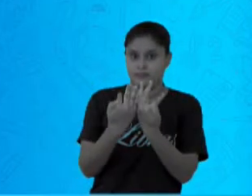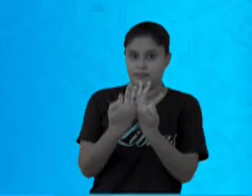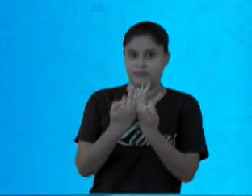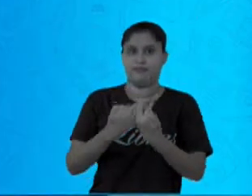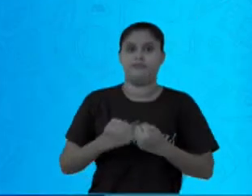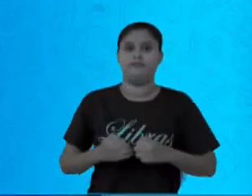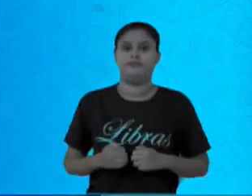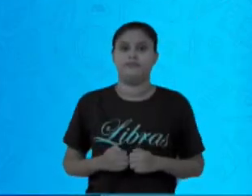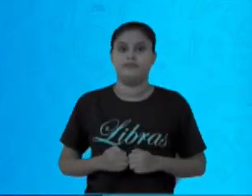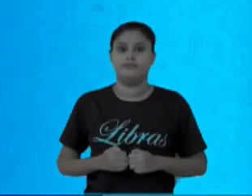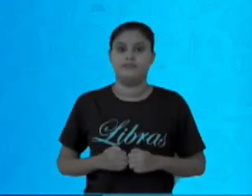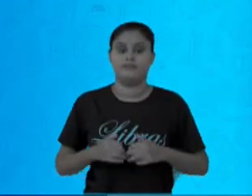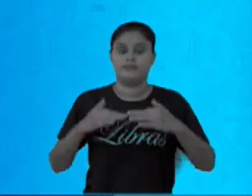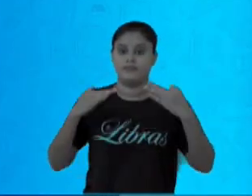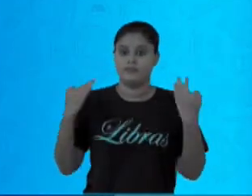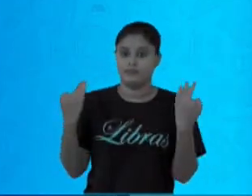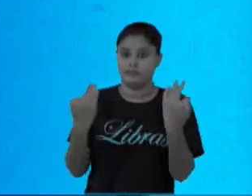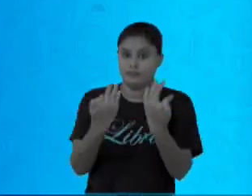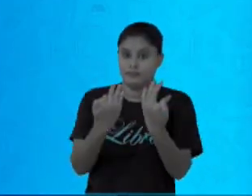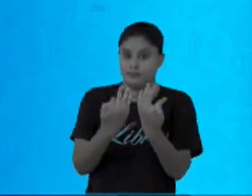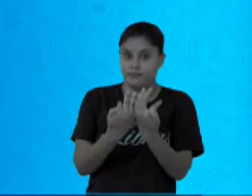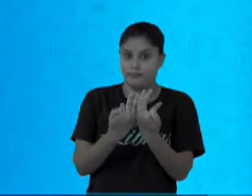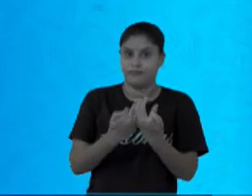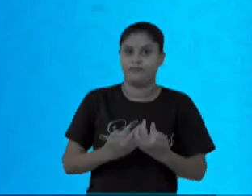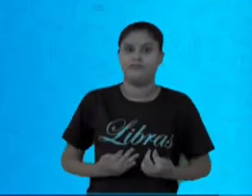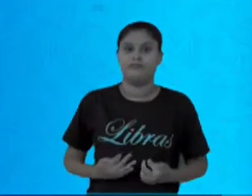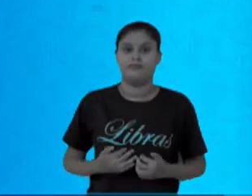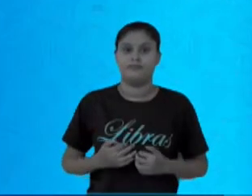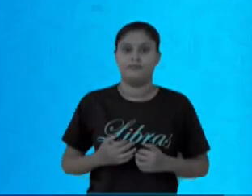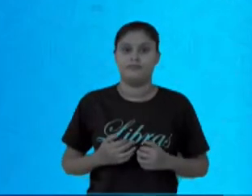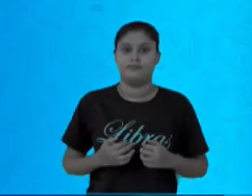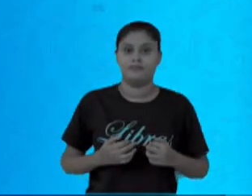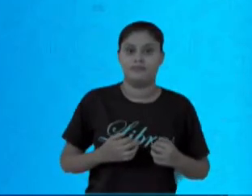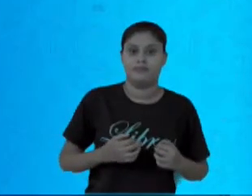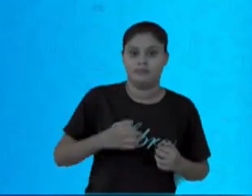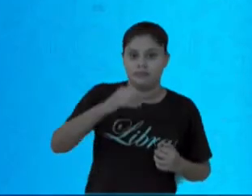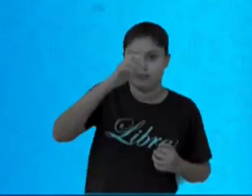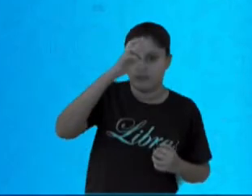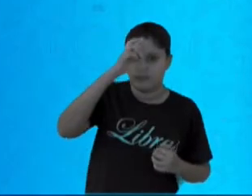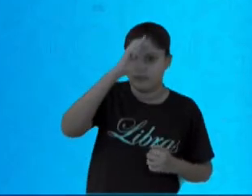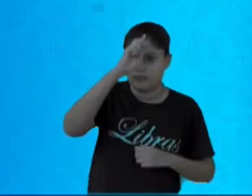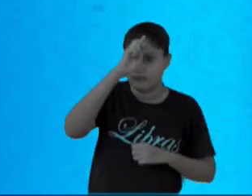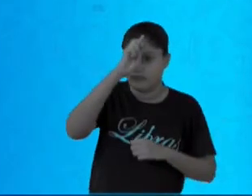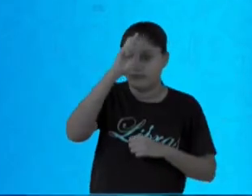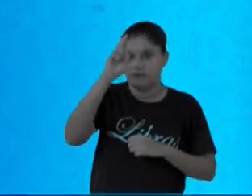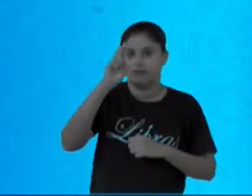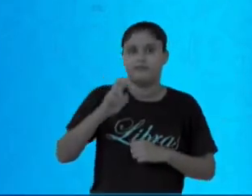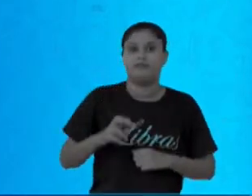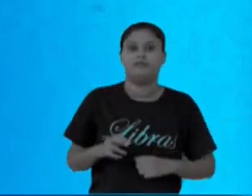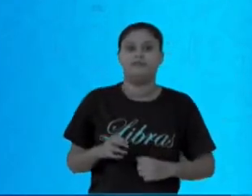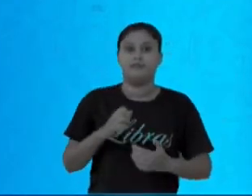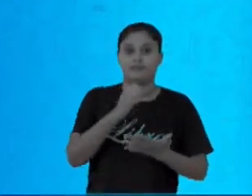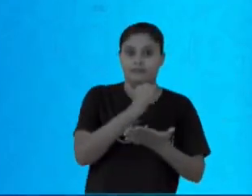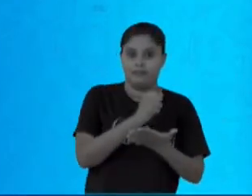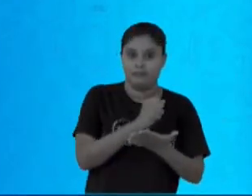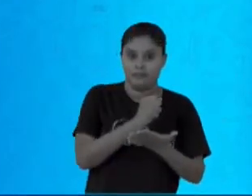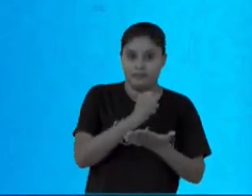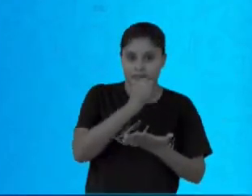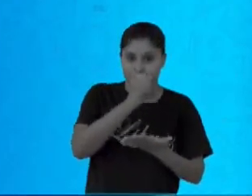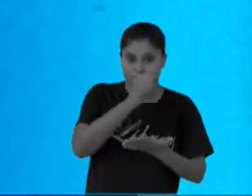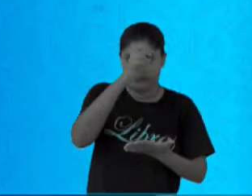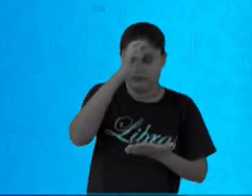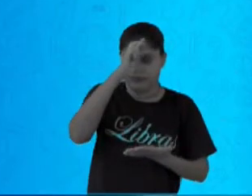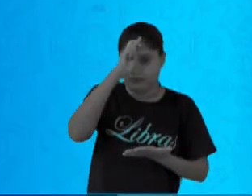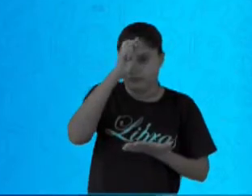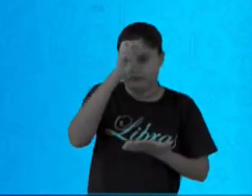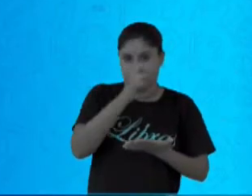classificações: agricultura familiar, agricultura do arrendatário e do empregador e empregado. O que